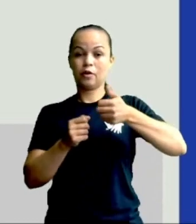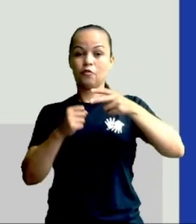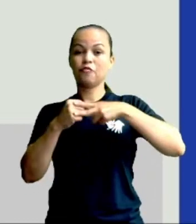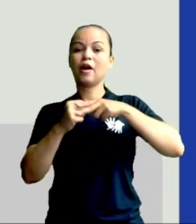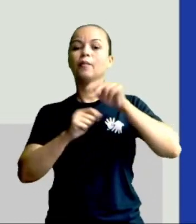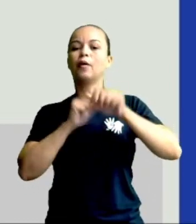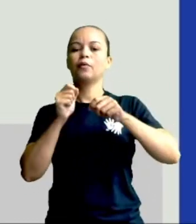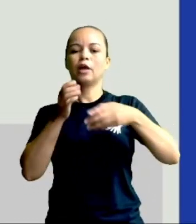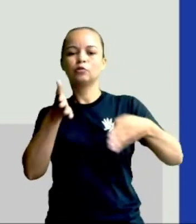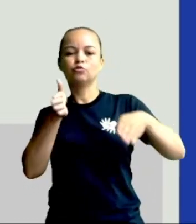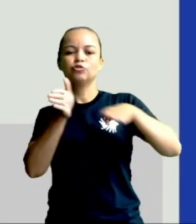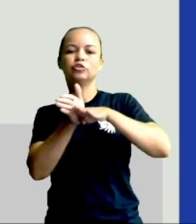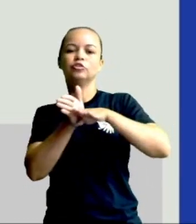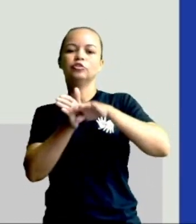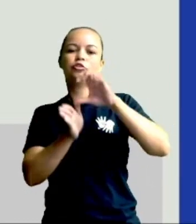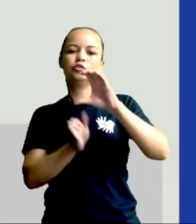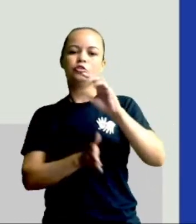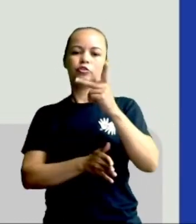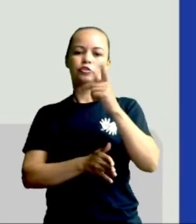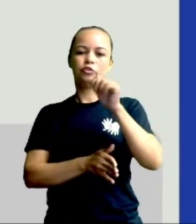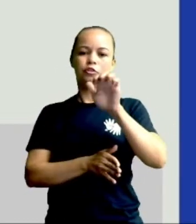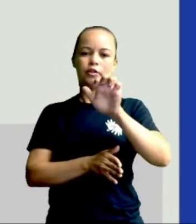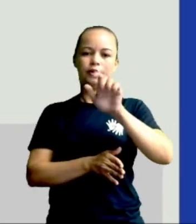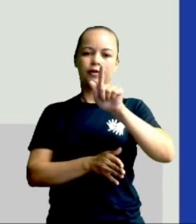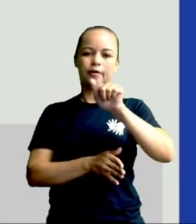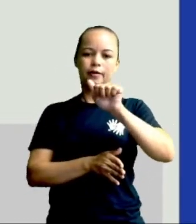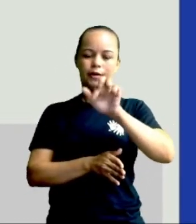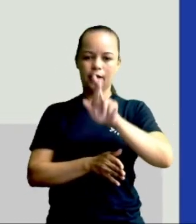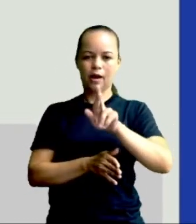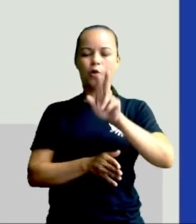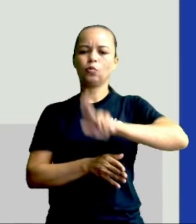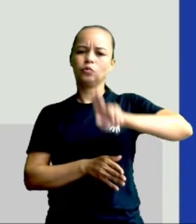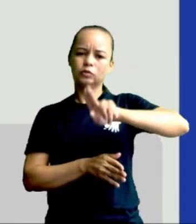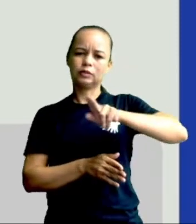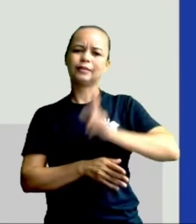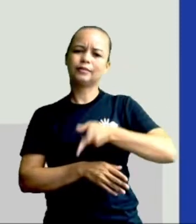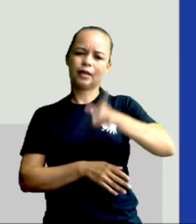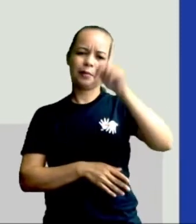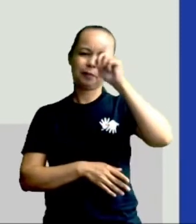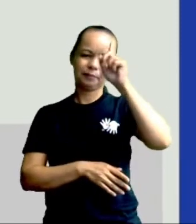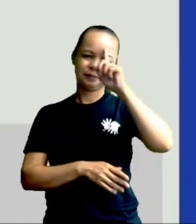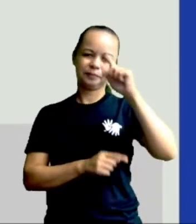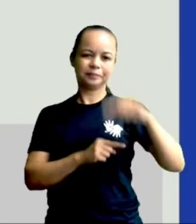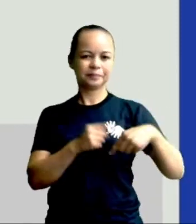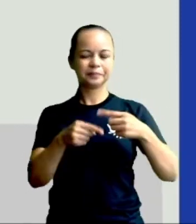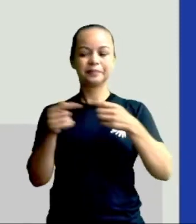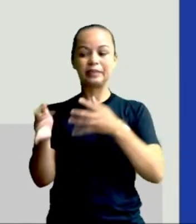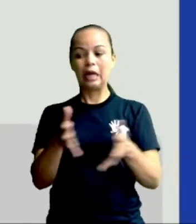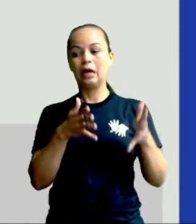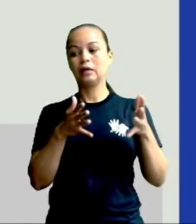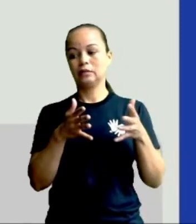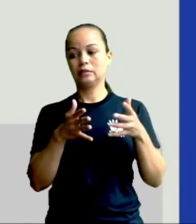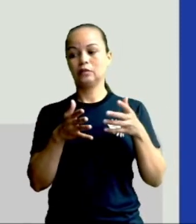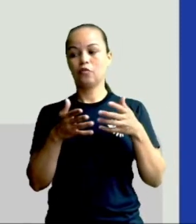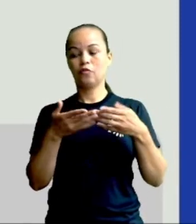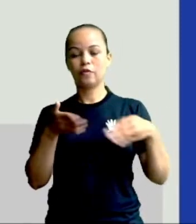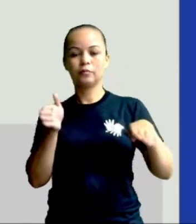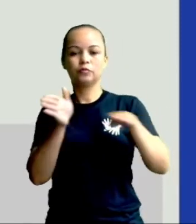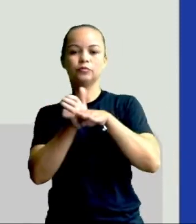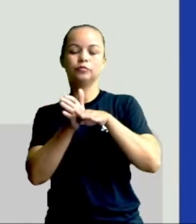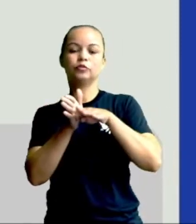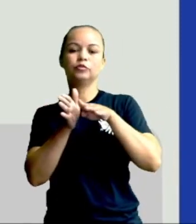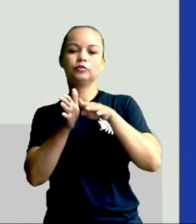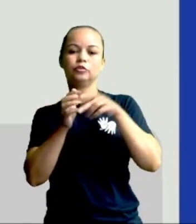verbo chegar esse velho é muito utilizado nosso dia a dia o verbo chegar de acordo com as regras